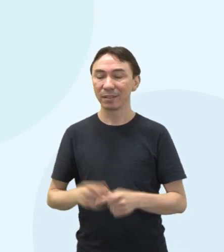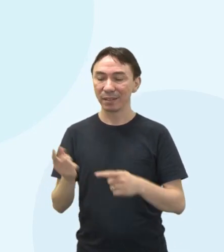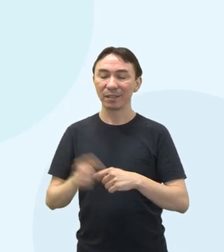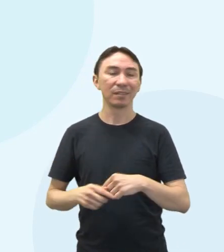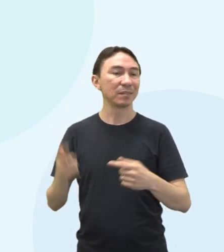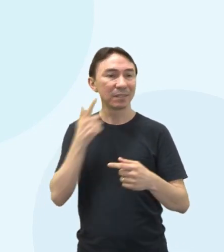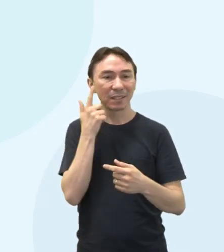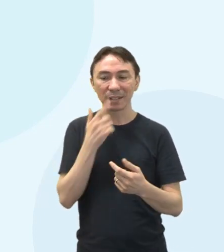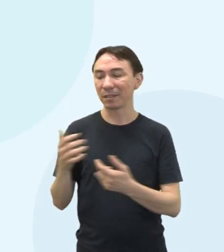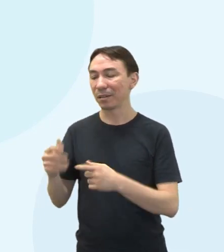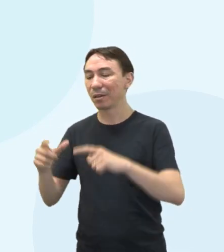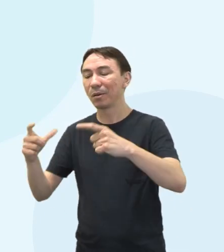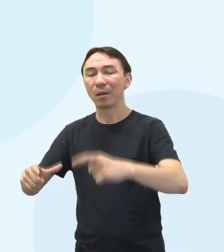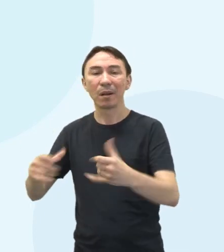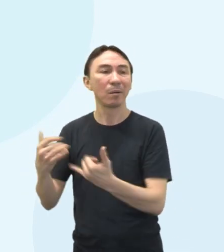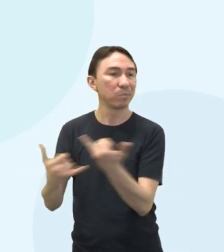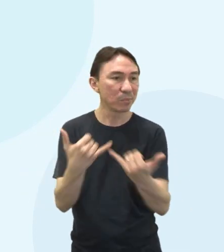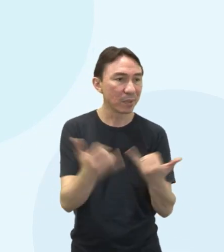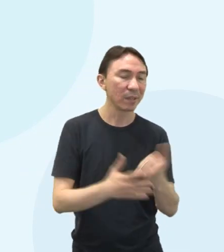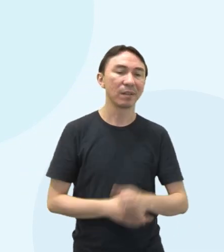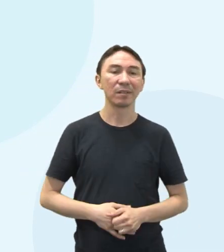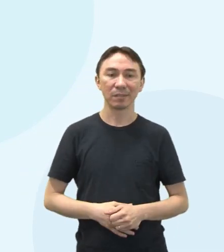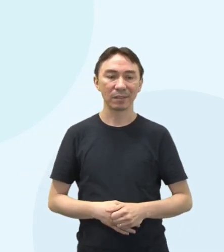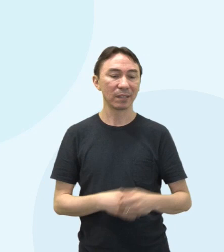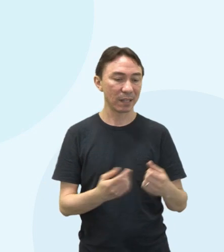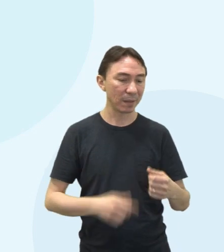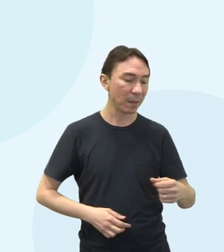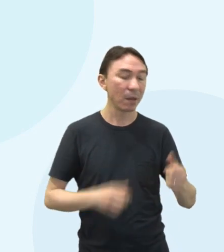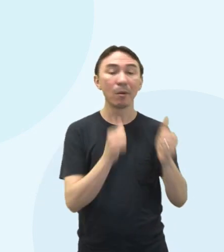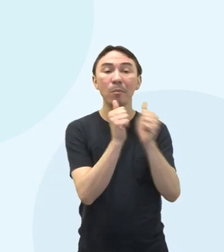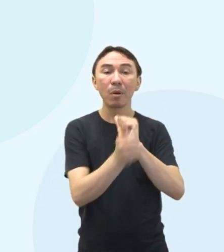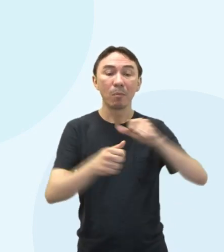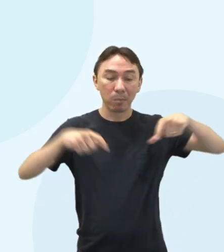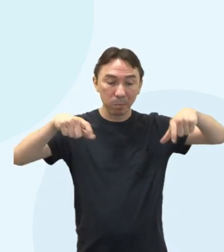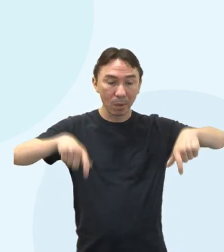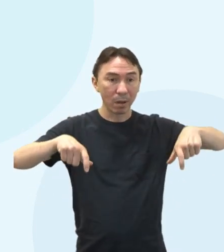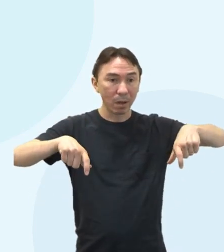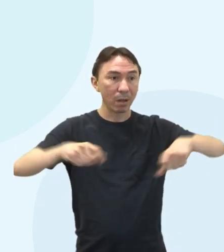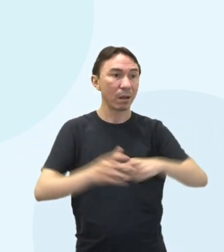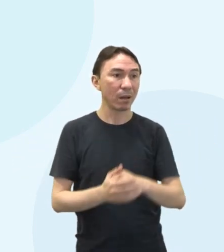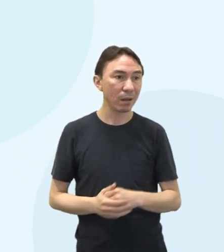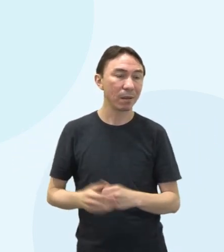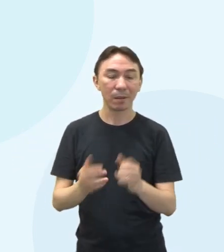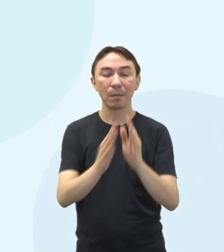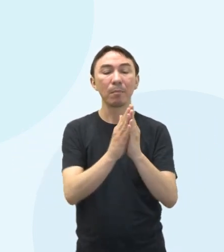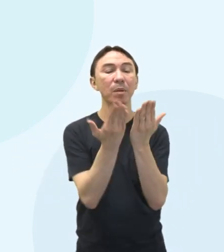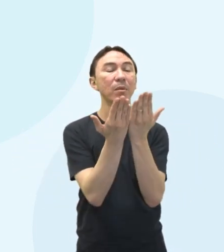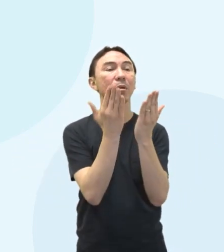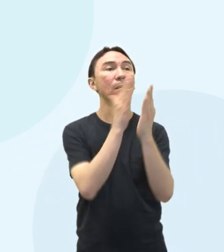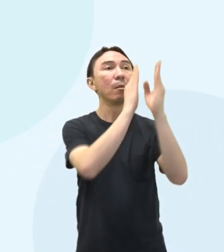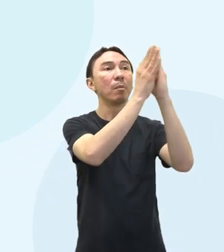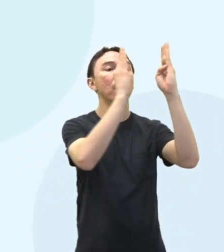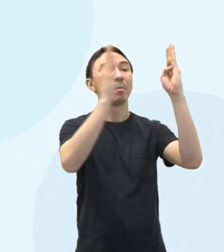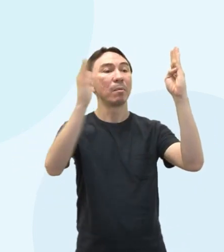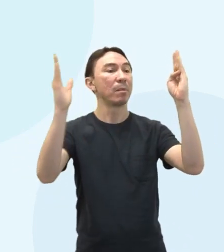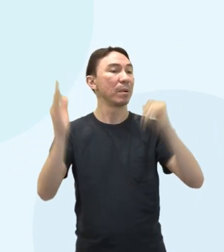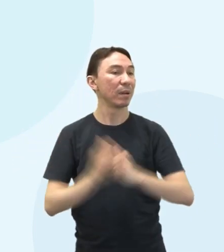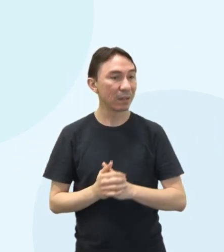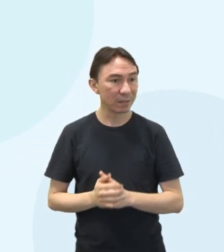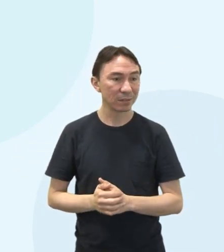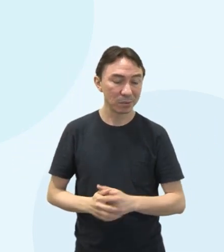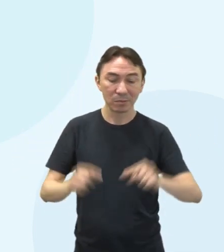pátio que a gente pensar na quadra na biblioteca e na sala de informática e relações que esses ambientes podem